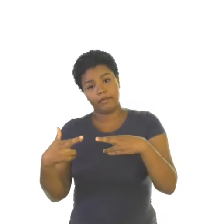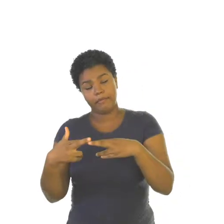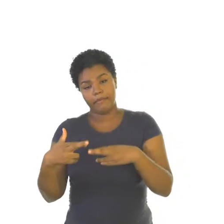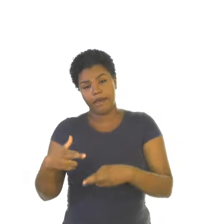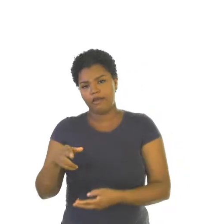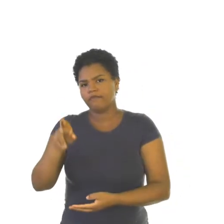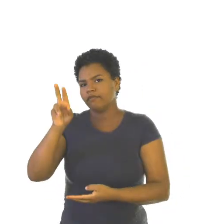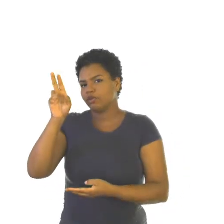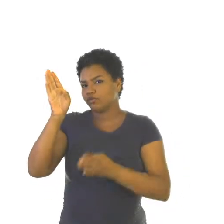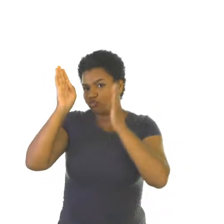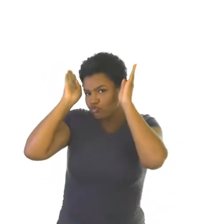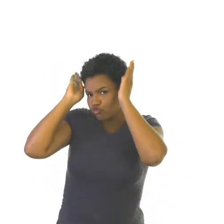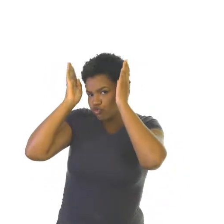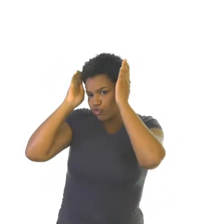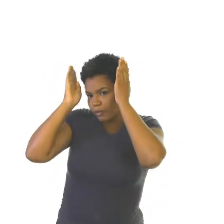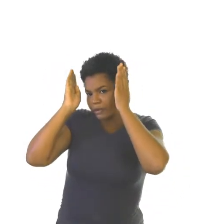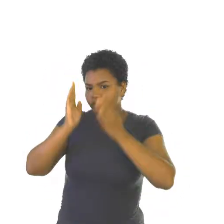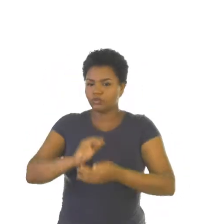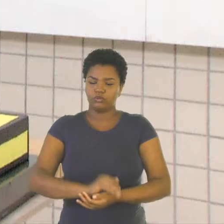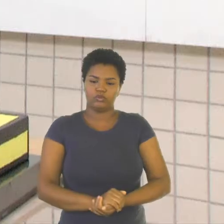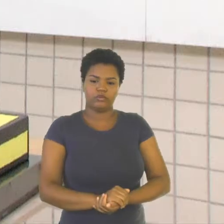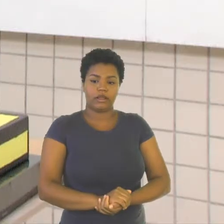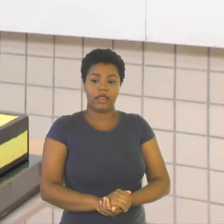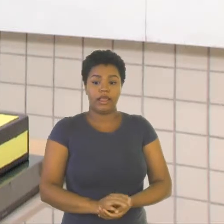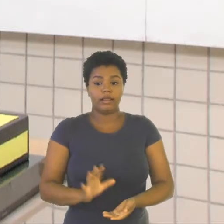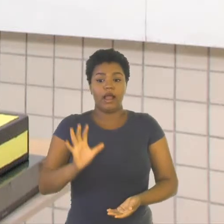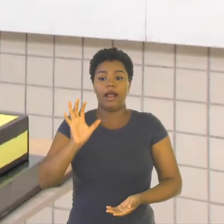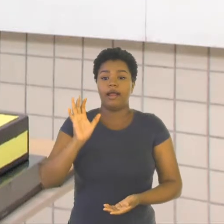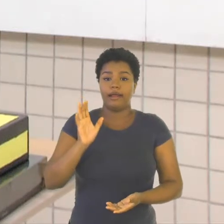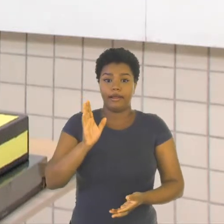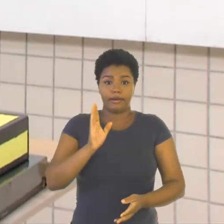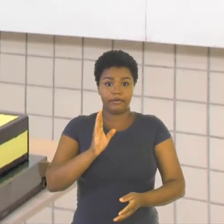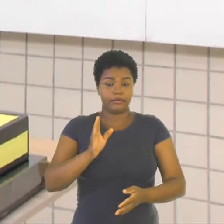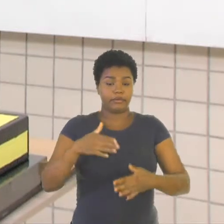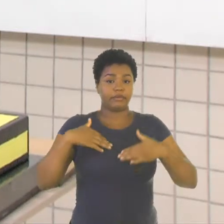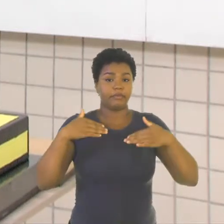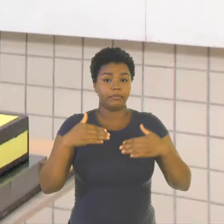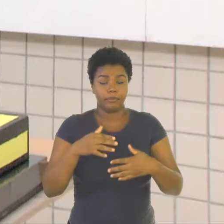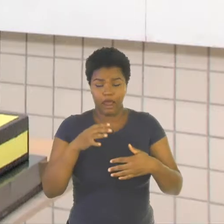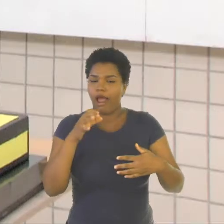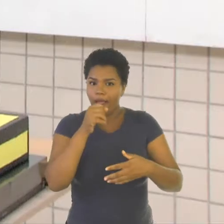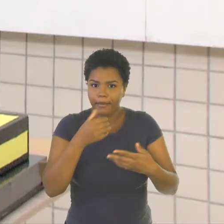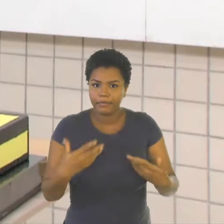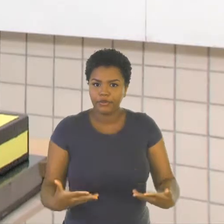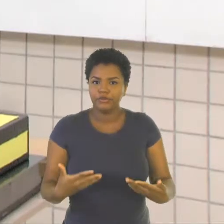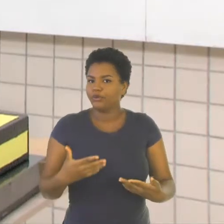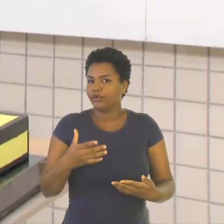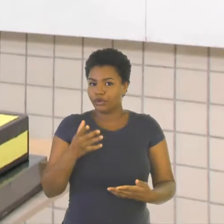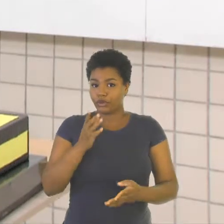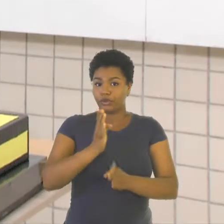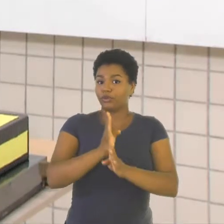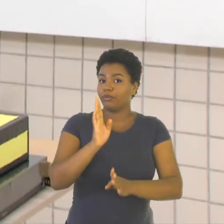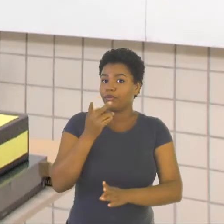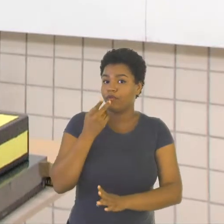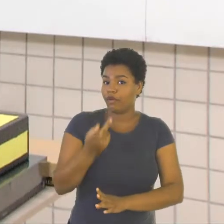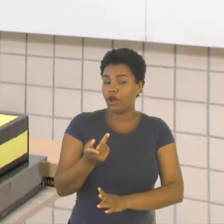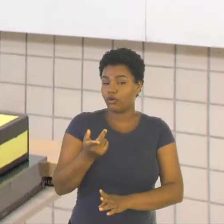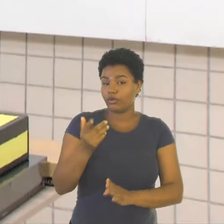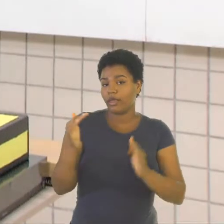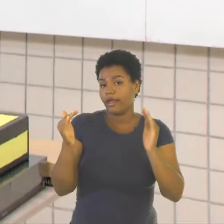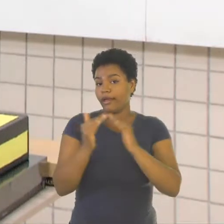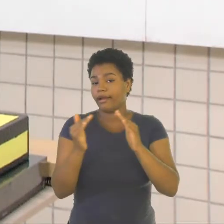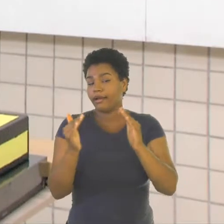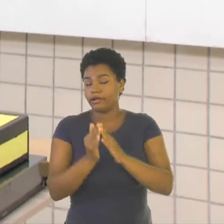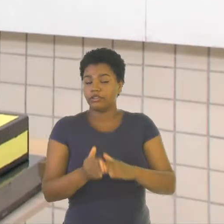de repente, descobriu que não tinha falado da casa de gente. De repente, lá o